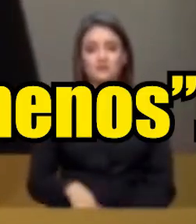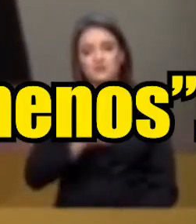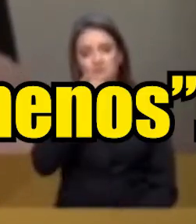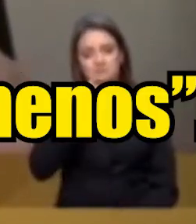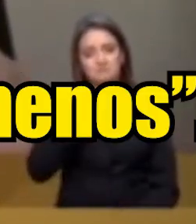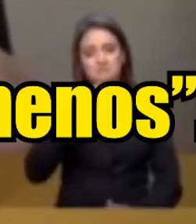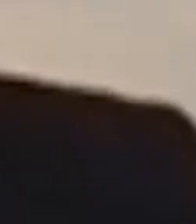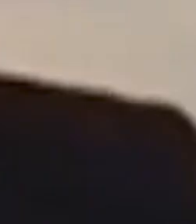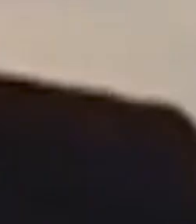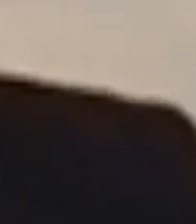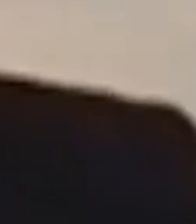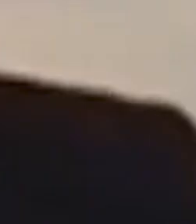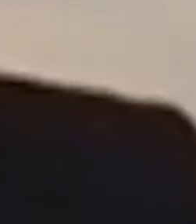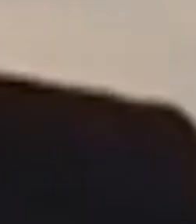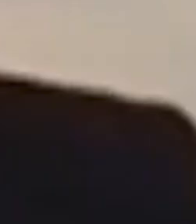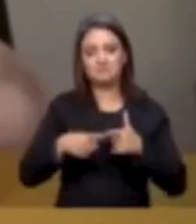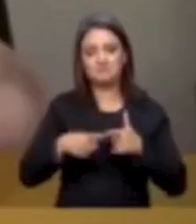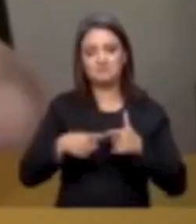pelo menos.